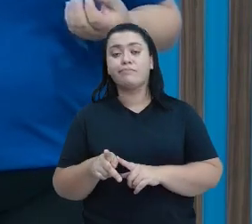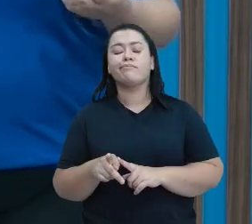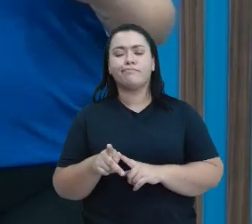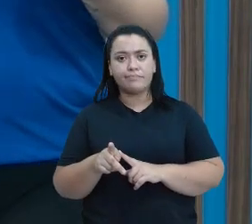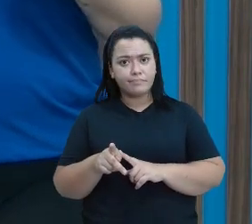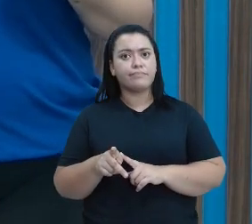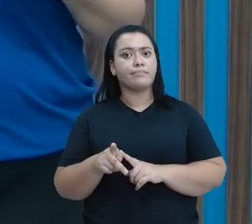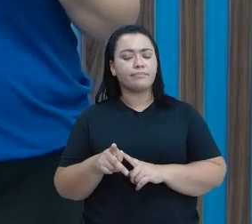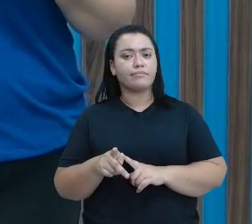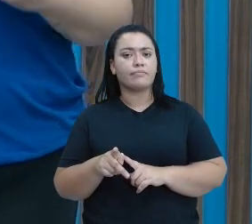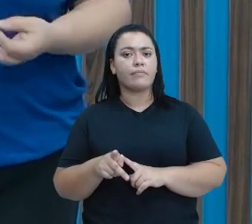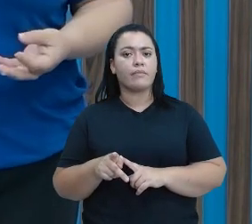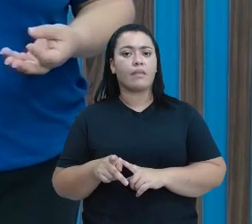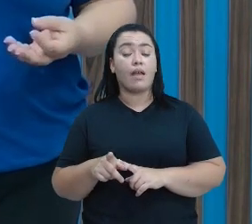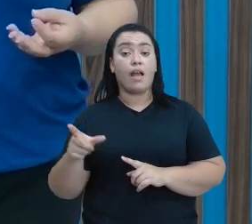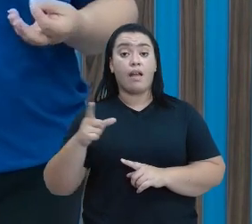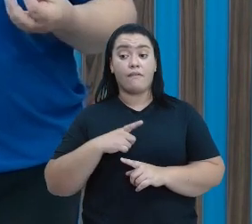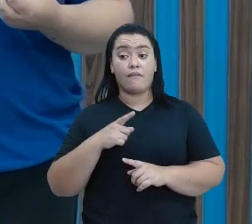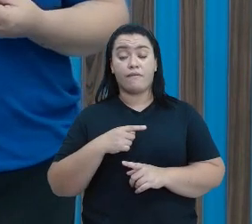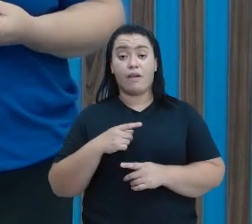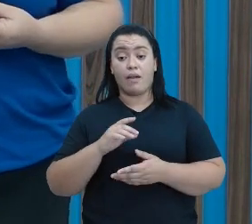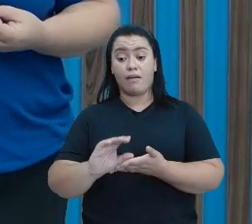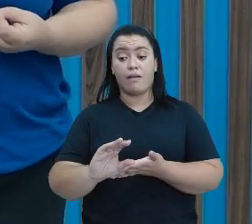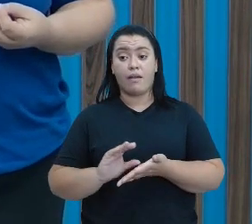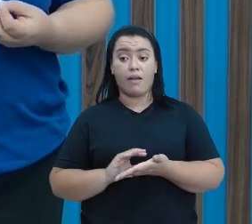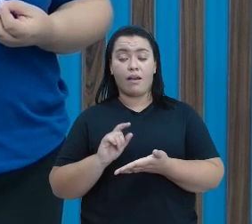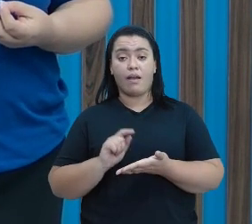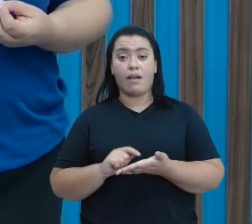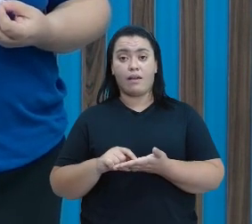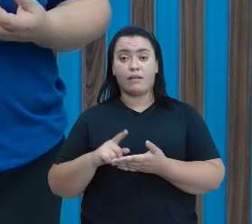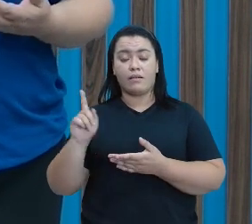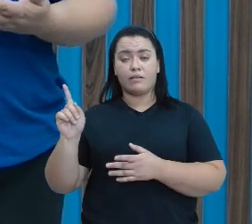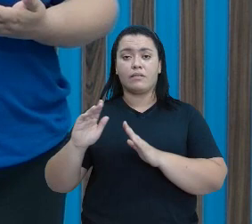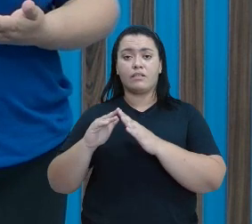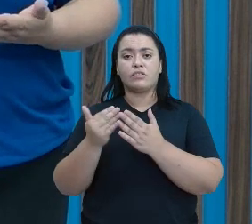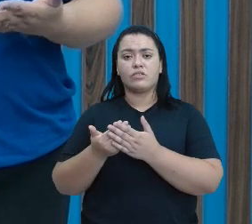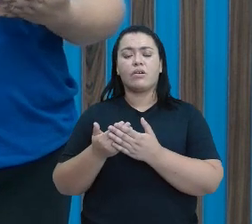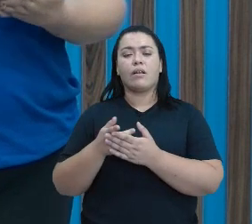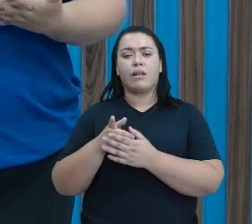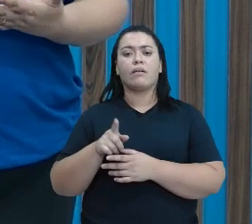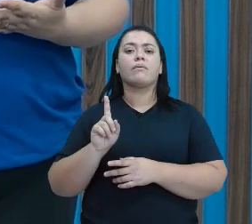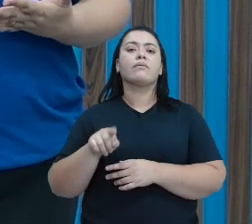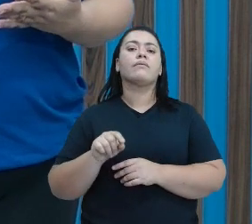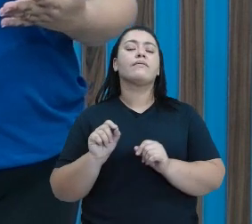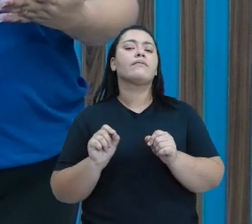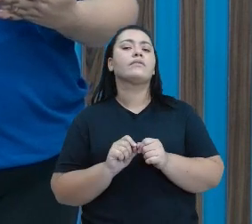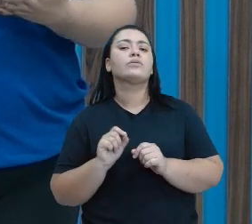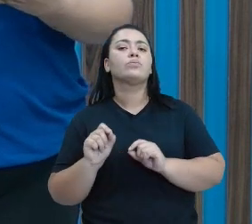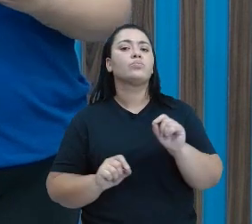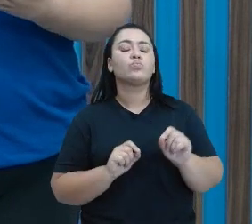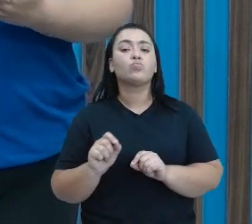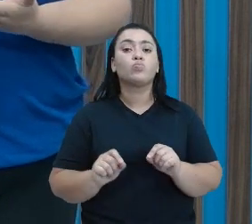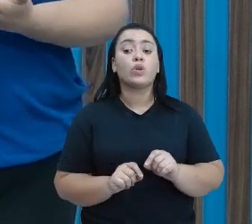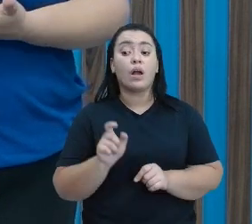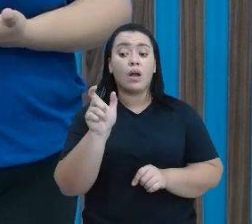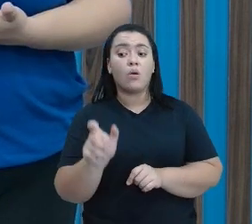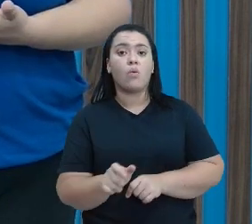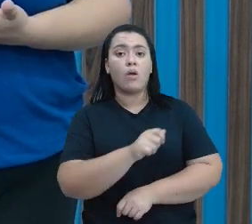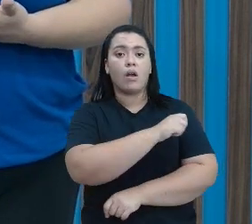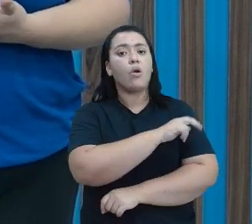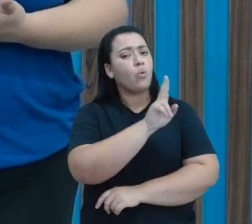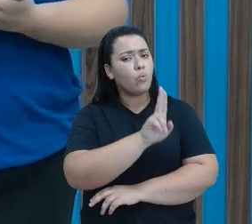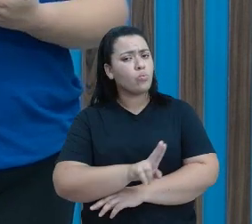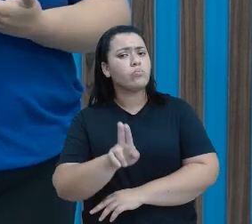vai receber esse recurso, em busca desse recurso, e ele vai fazer com que o estudante